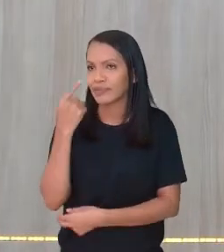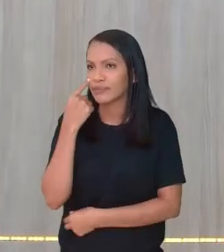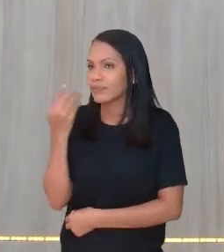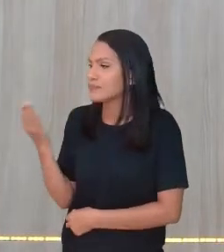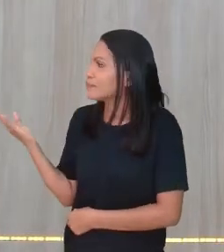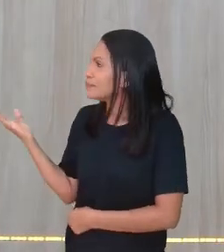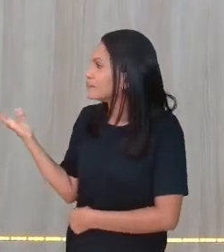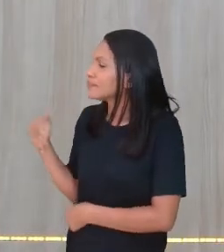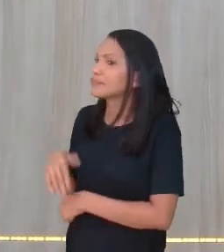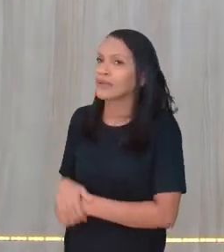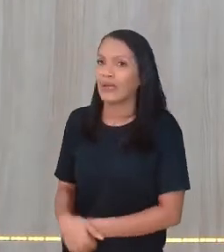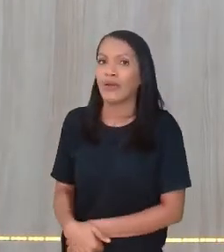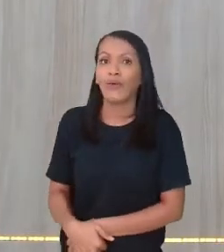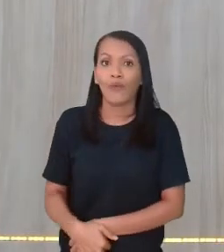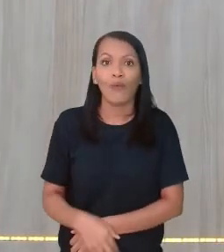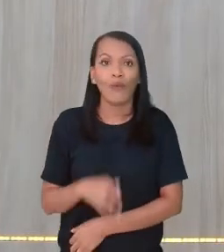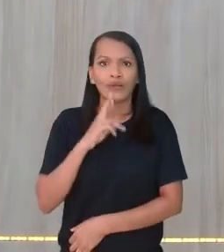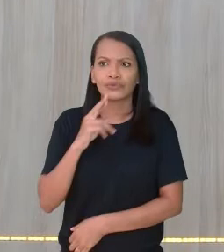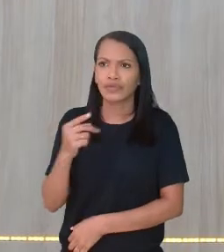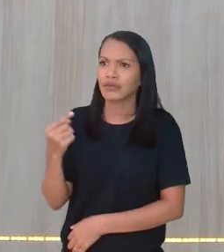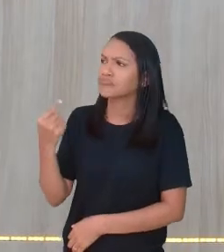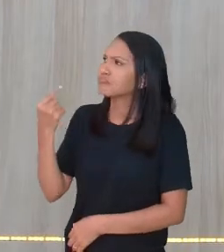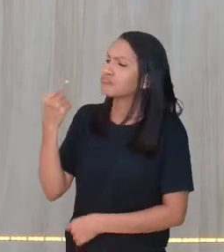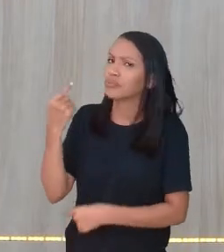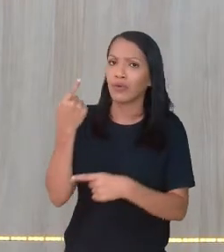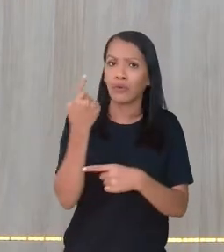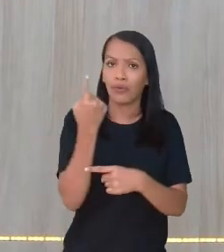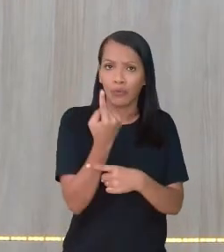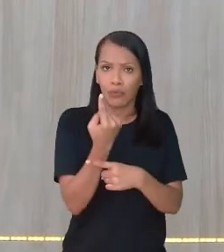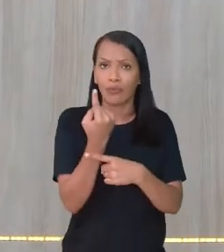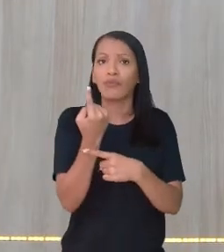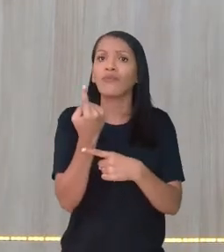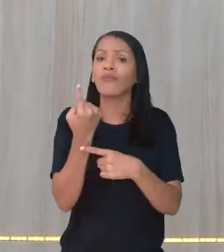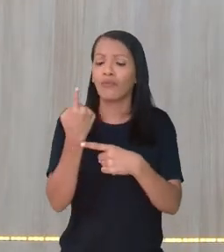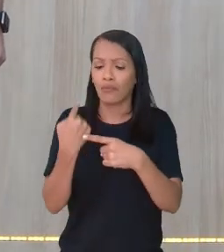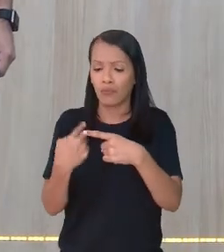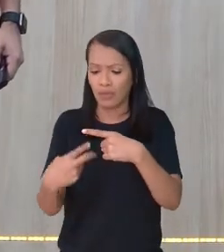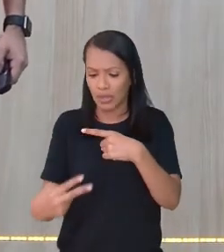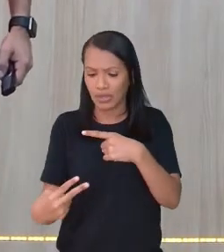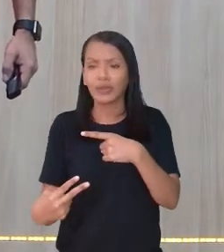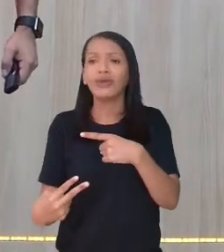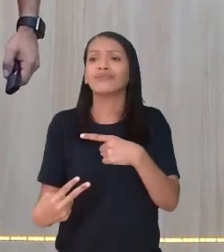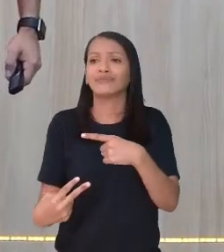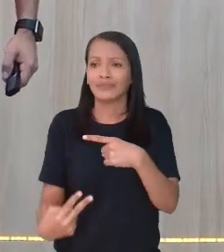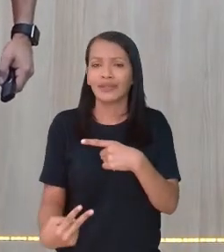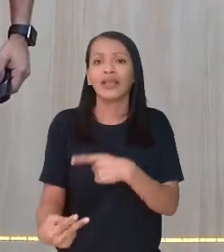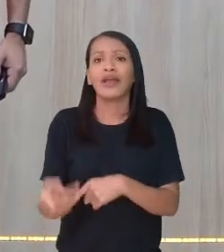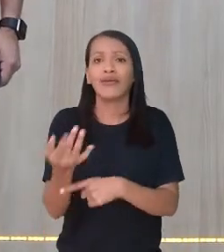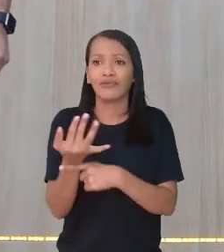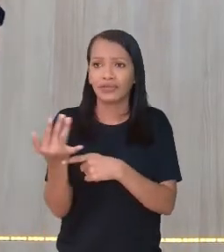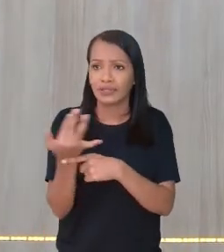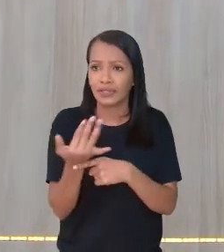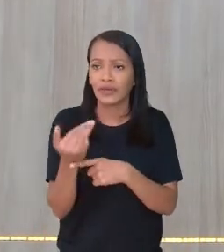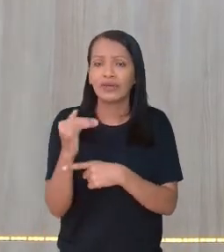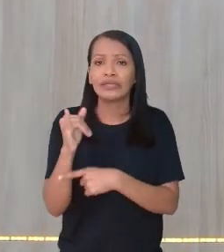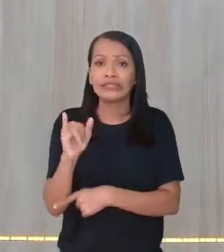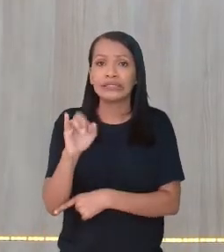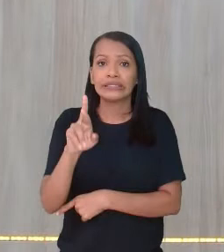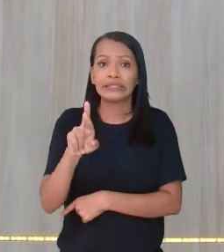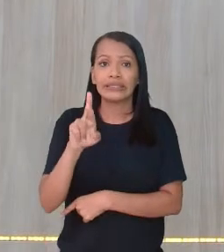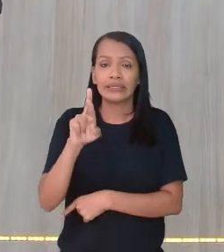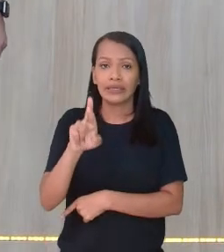o quê? Irredutível. Não tem como a gente encontrar mais nenhuma fração equivalente que apresente aí o